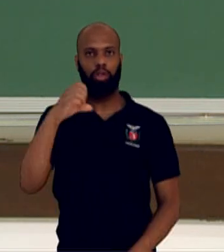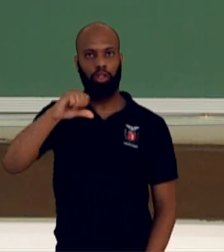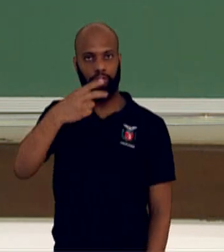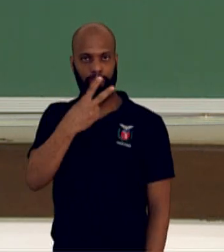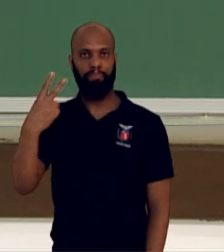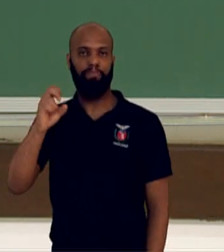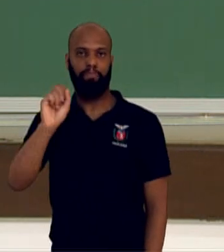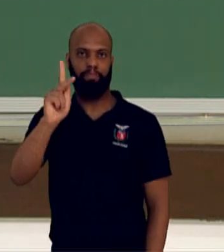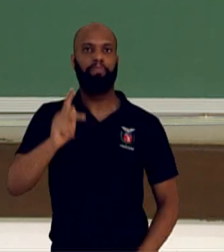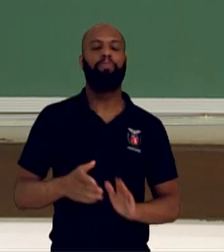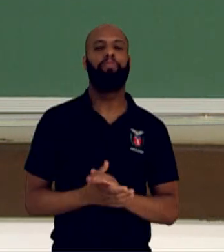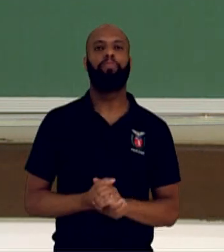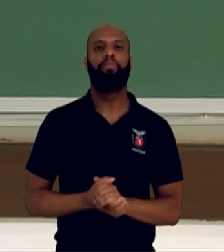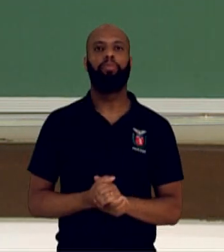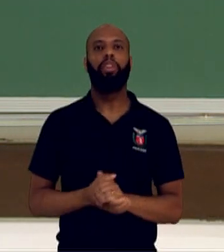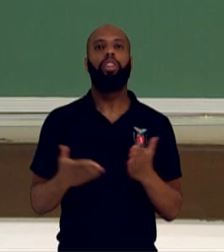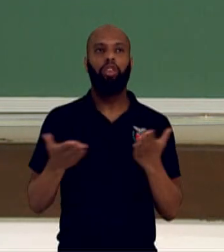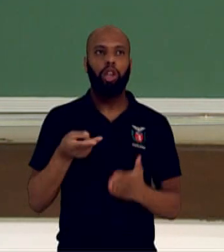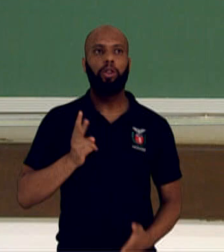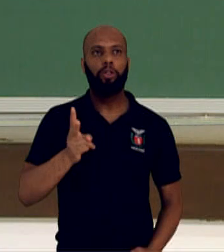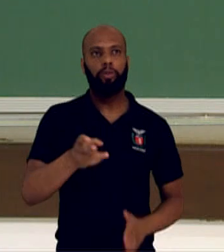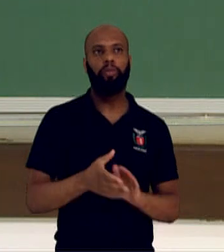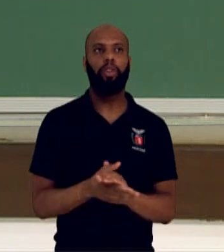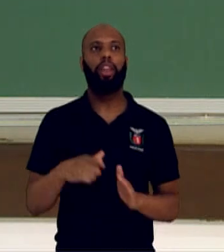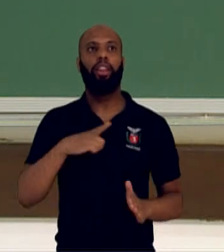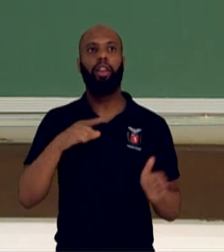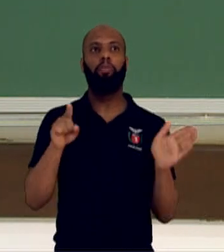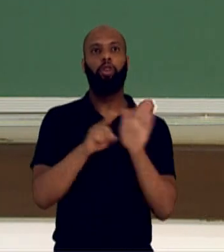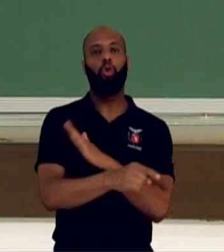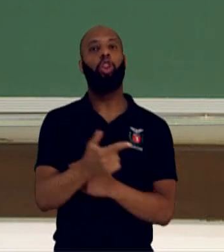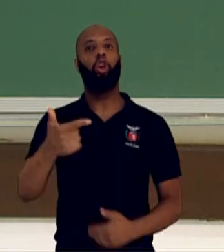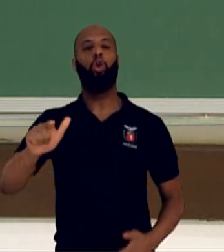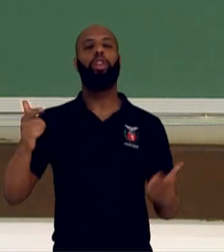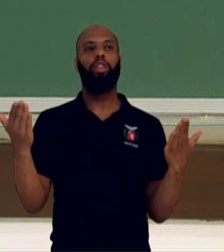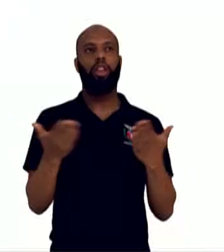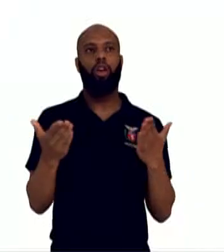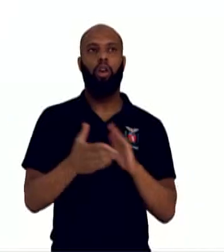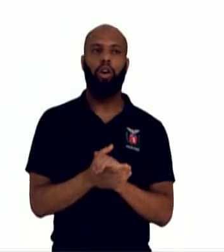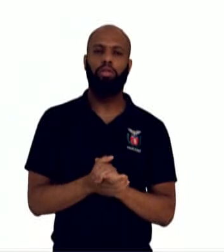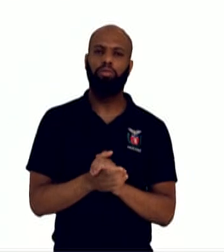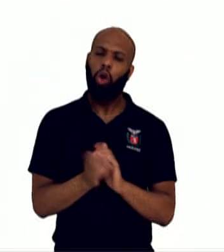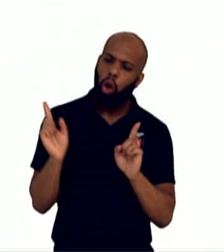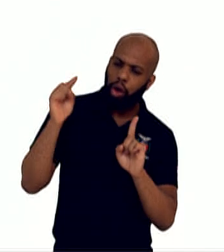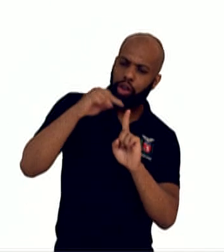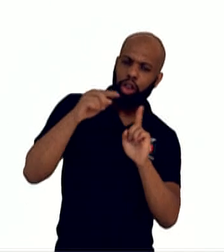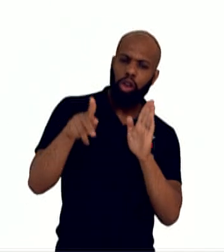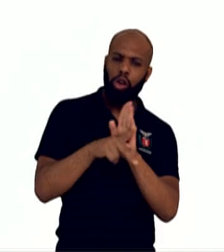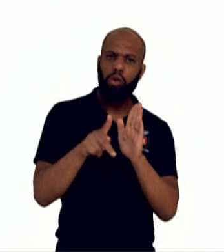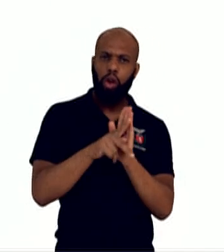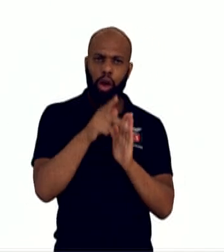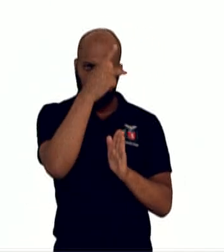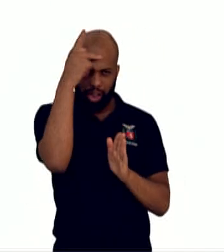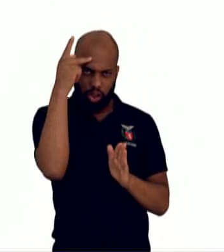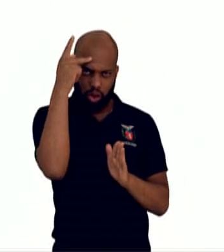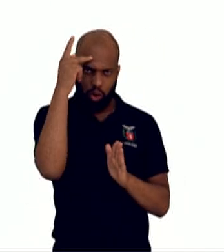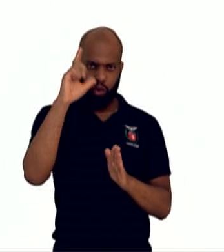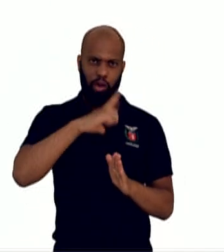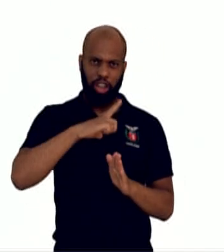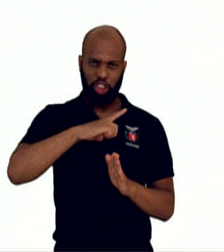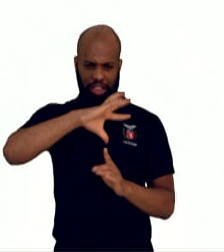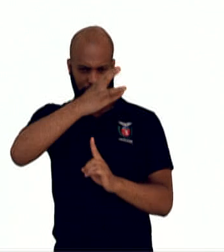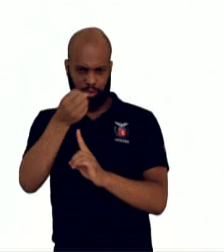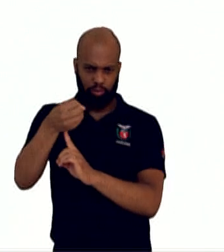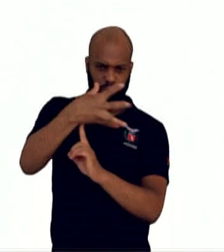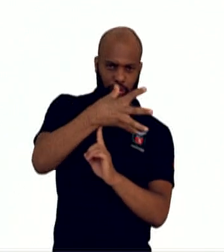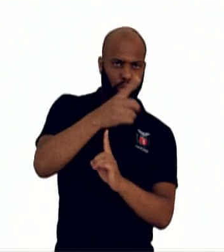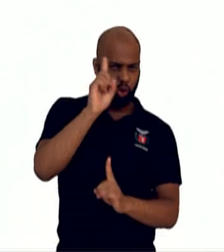1922, ok? Então, vamos em frente com mais uma questãozinha. A intenção dos artistas modernos com a Semana de Arte